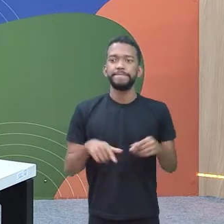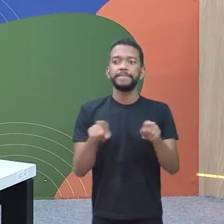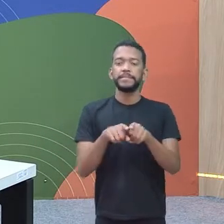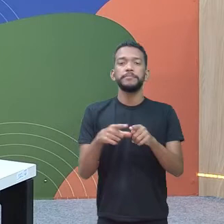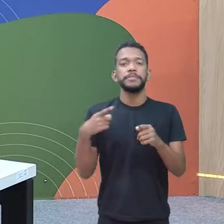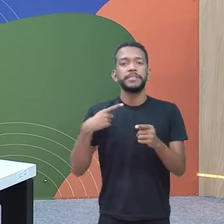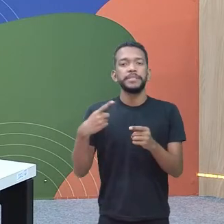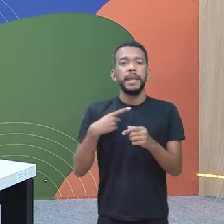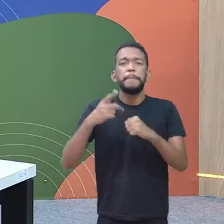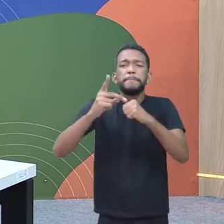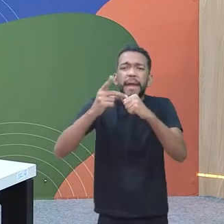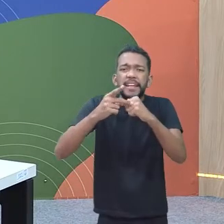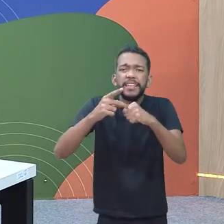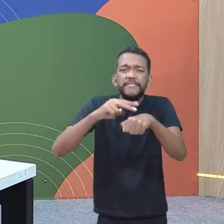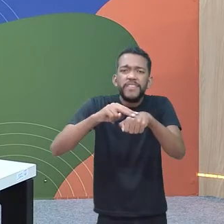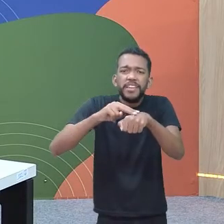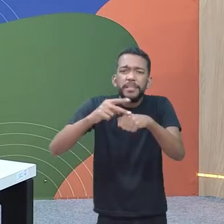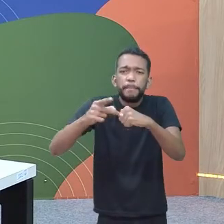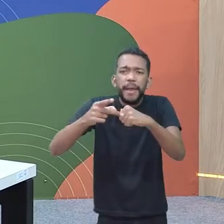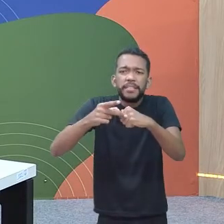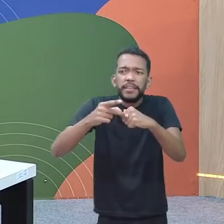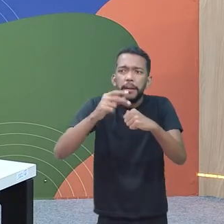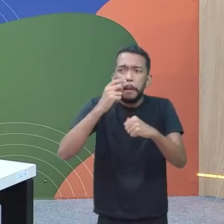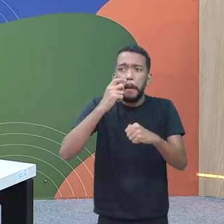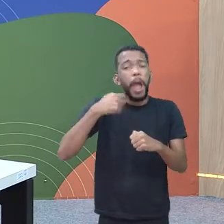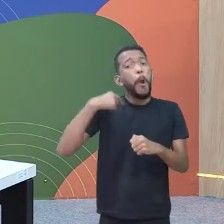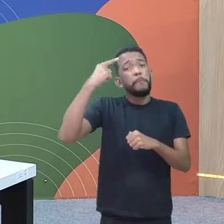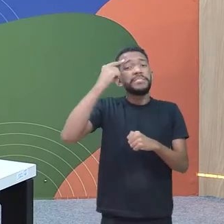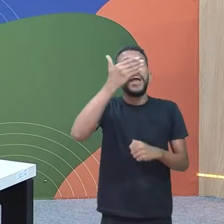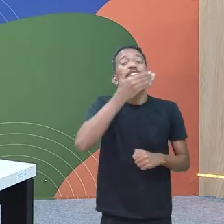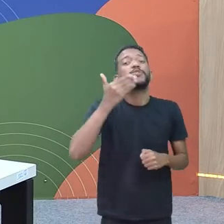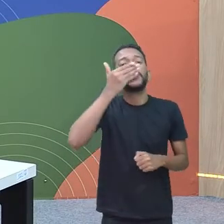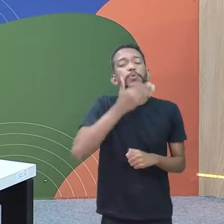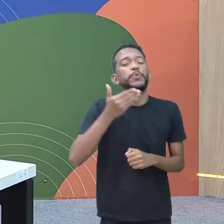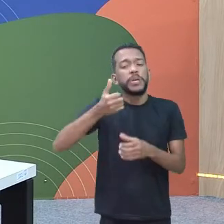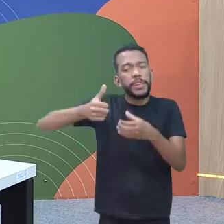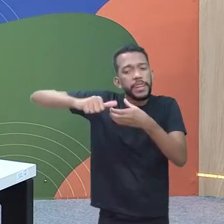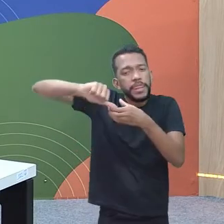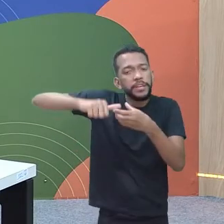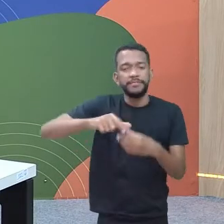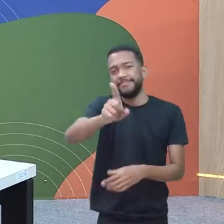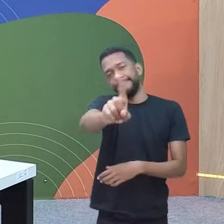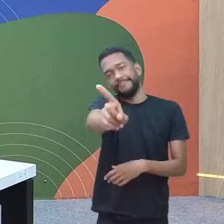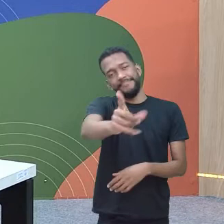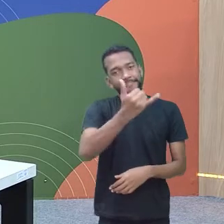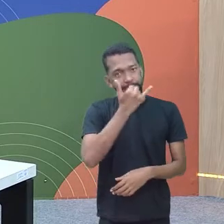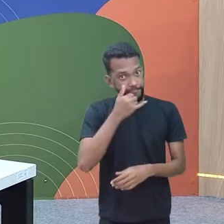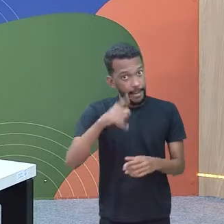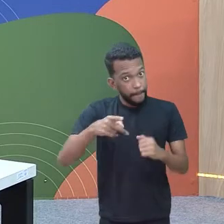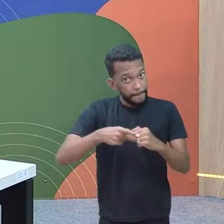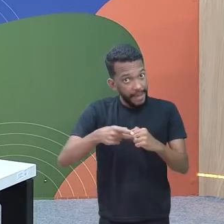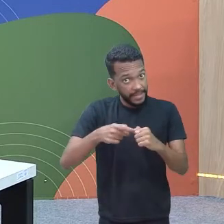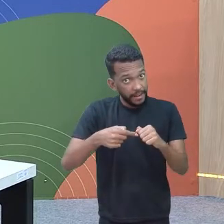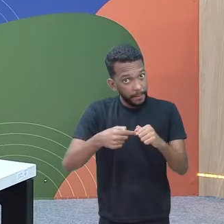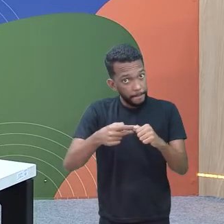pedrinhas verdes. Ah, professora, eu pensei que era açúcar com anilina. Não, isso aqui são pedrinhas, viu, pessoal? E temos outros.